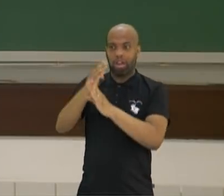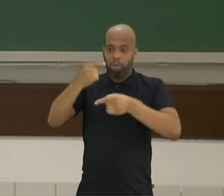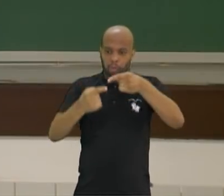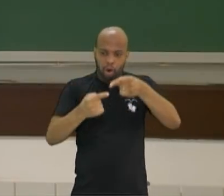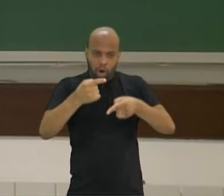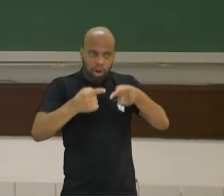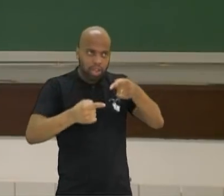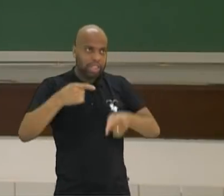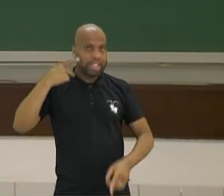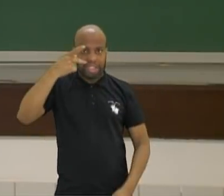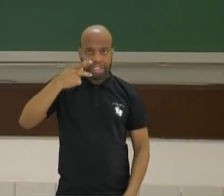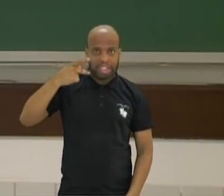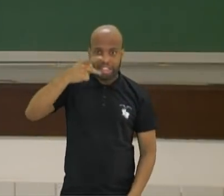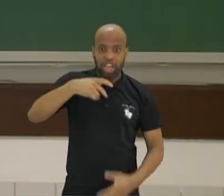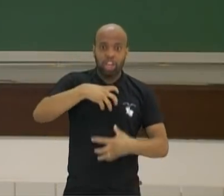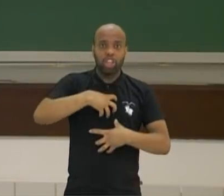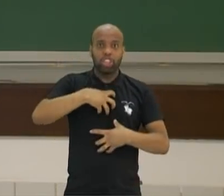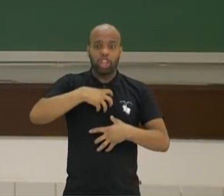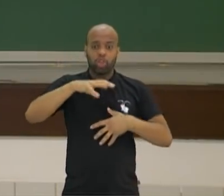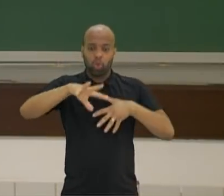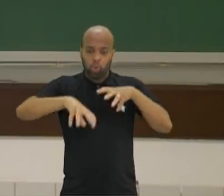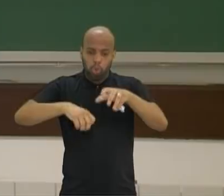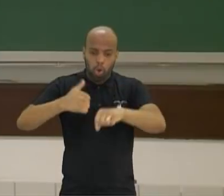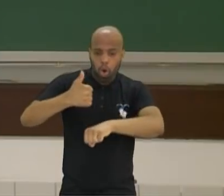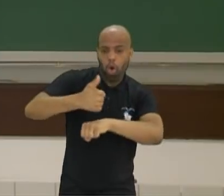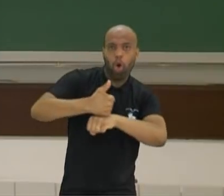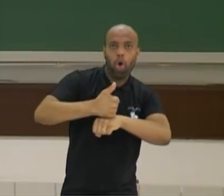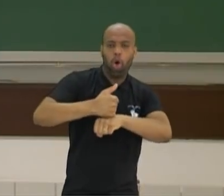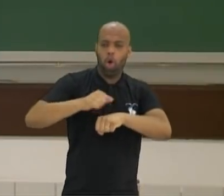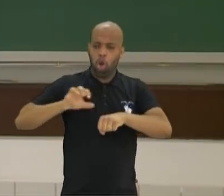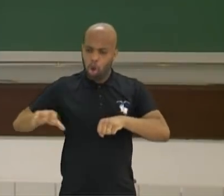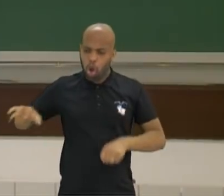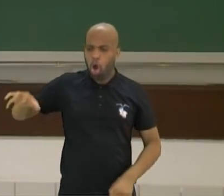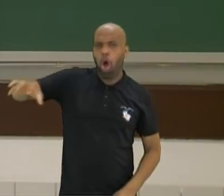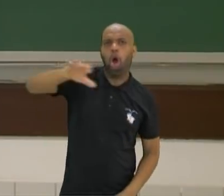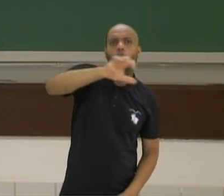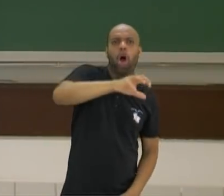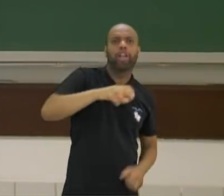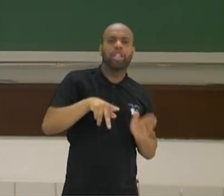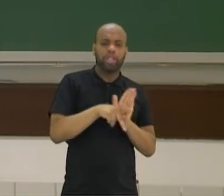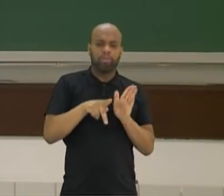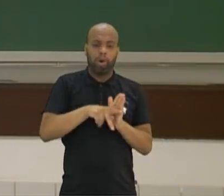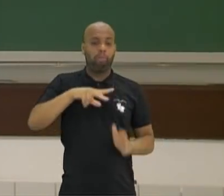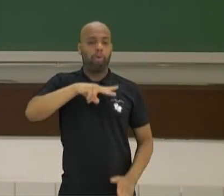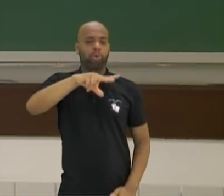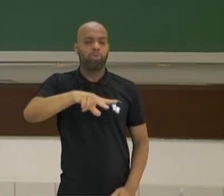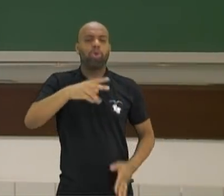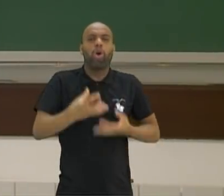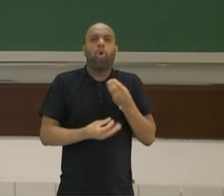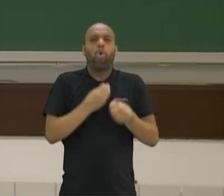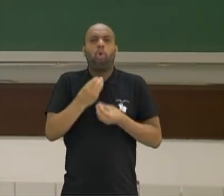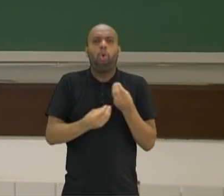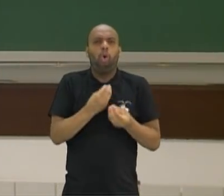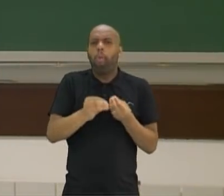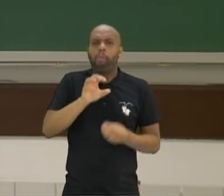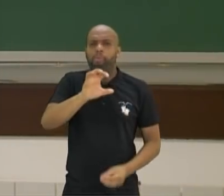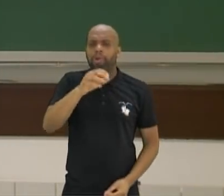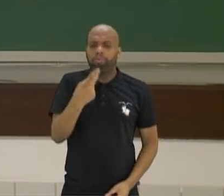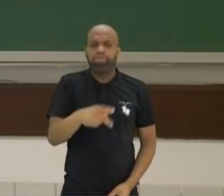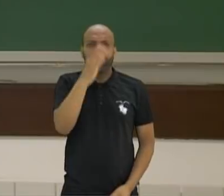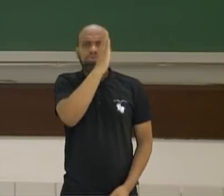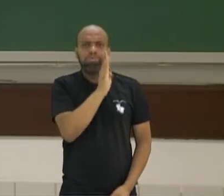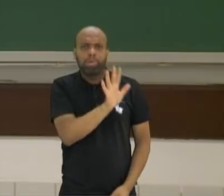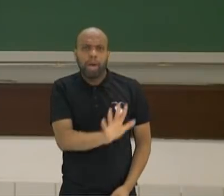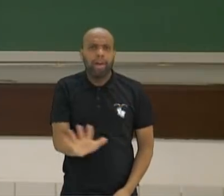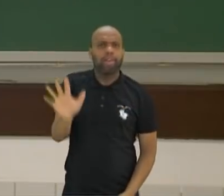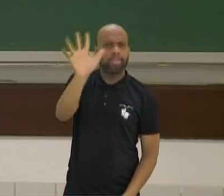políticas coloniais portuguesas. Como que foi esse estabelecimento de Portugal com o território